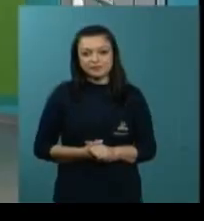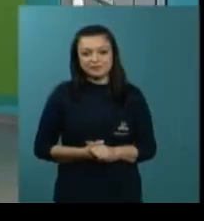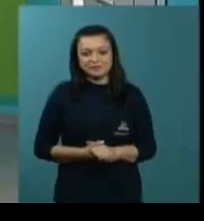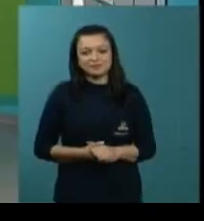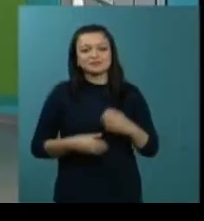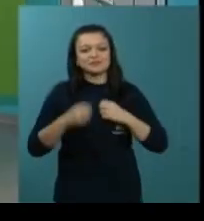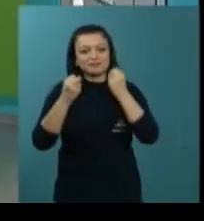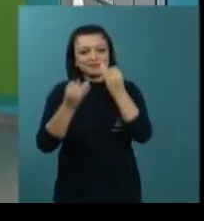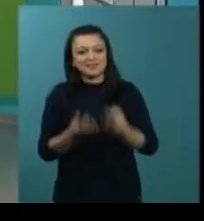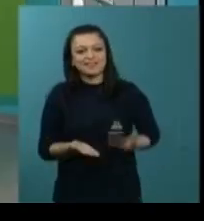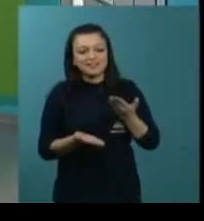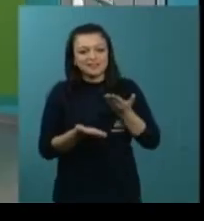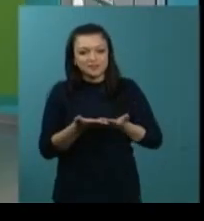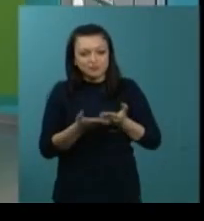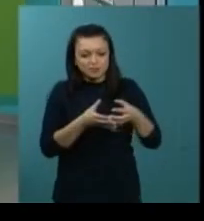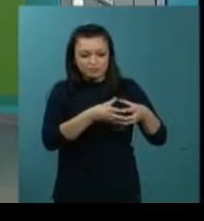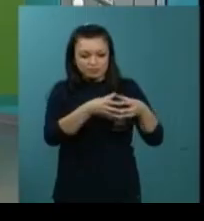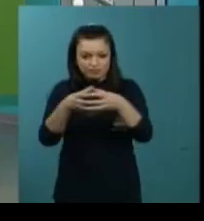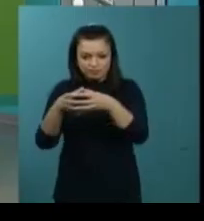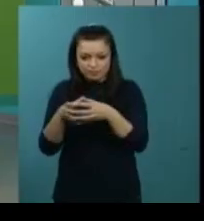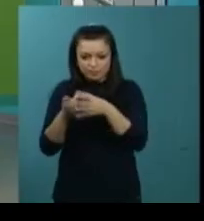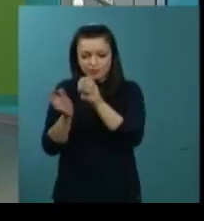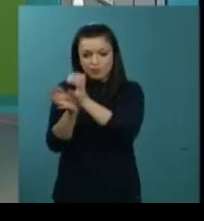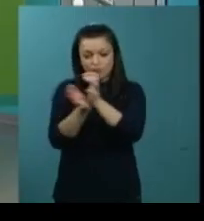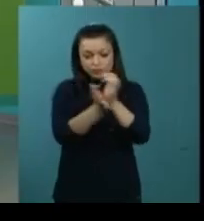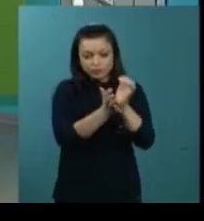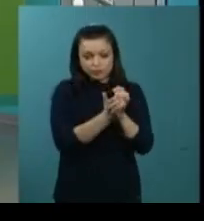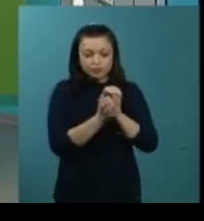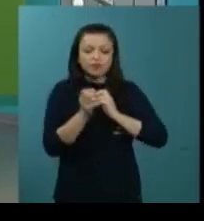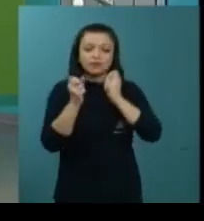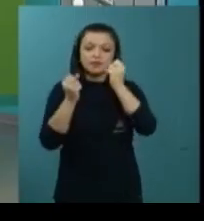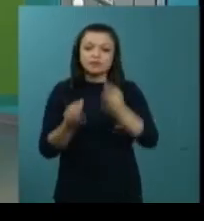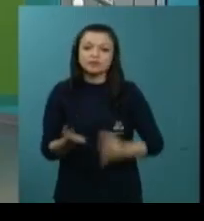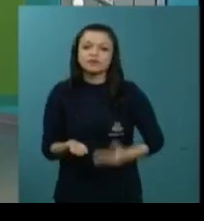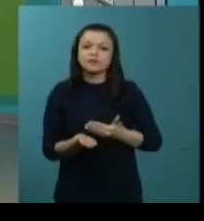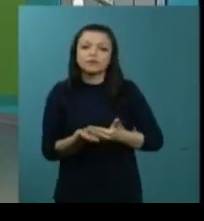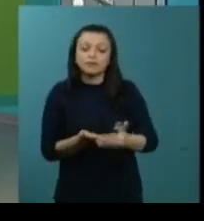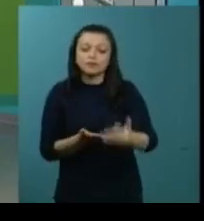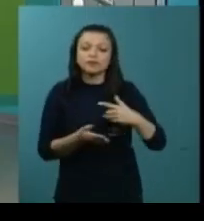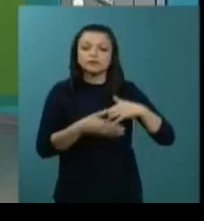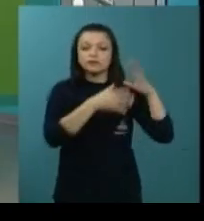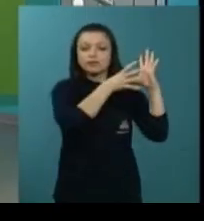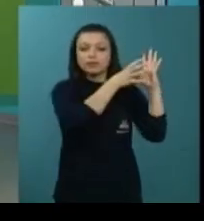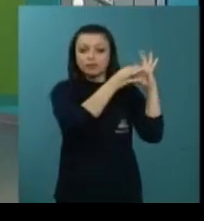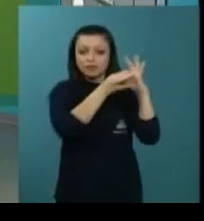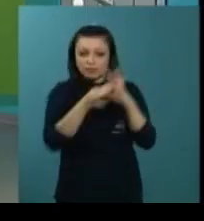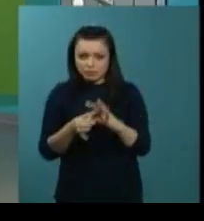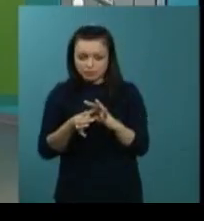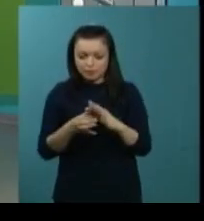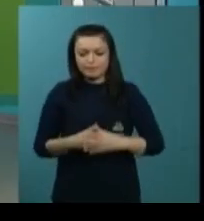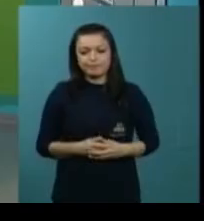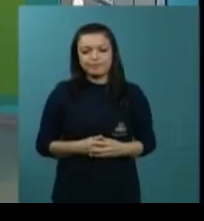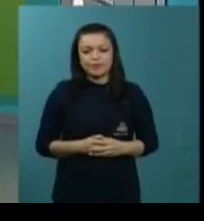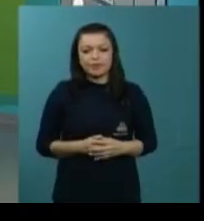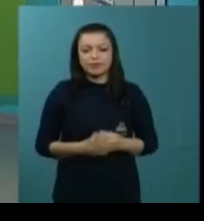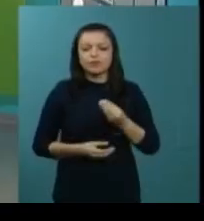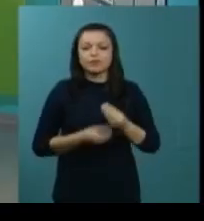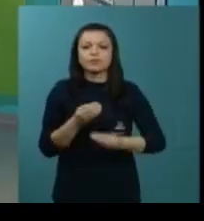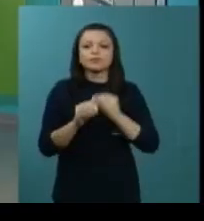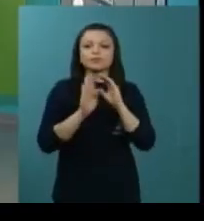Para o nosso estudo de conjuntos, comecemos com a sua contextualização. Qual é